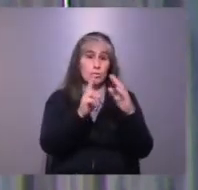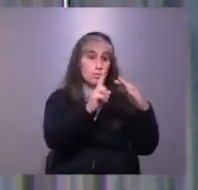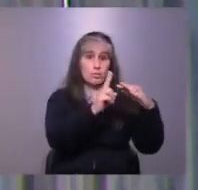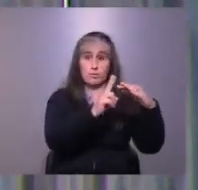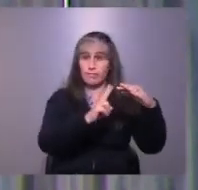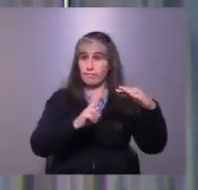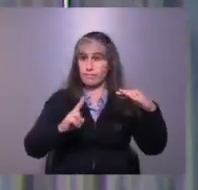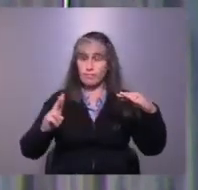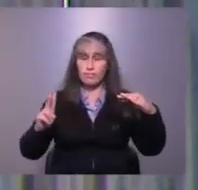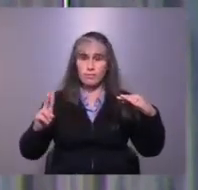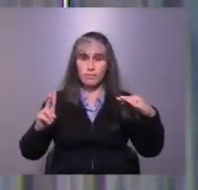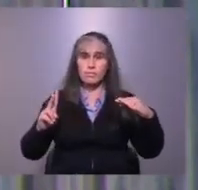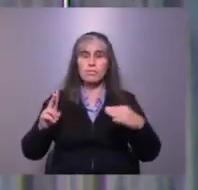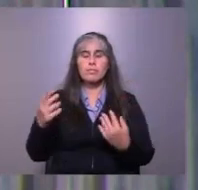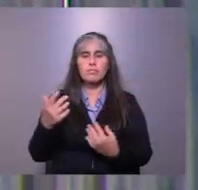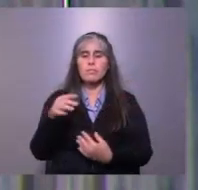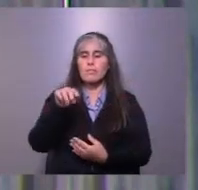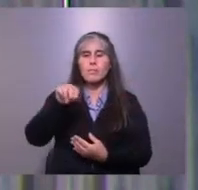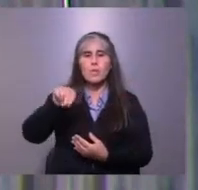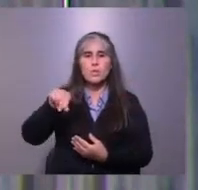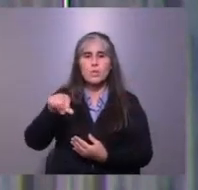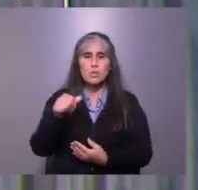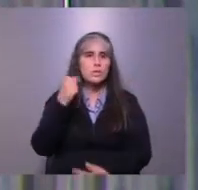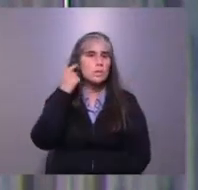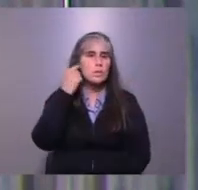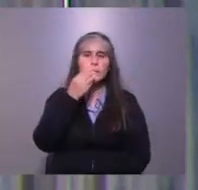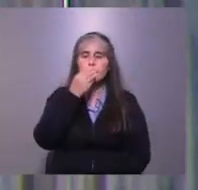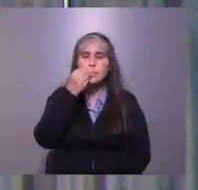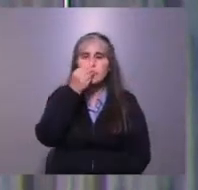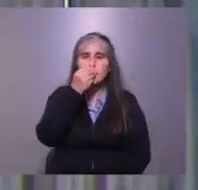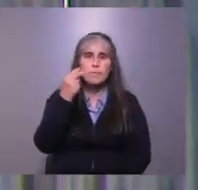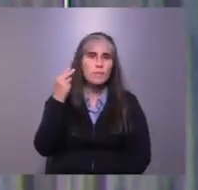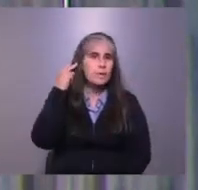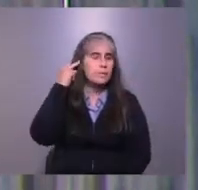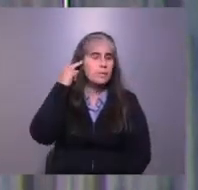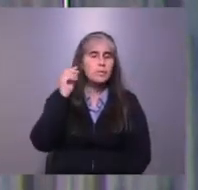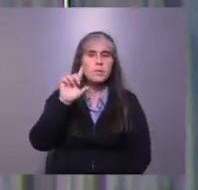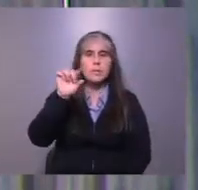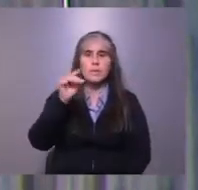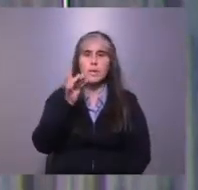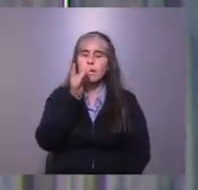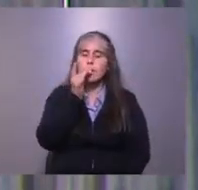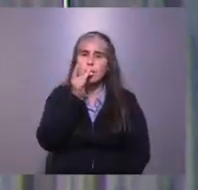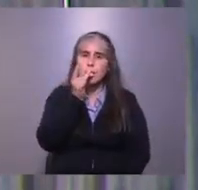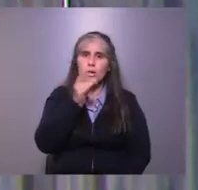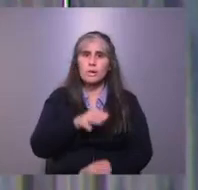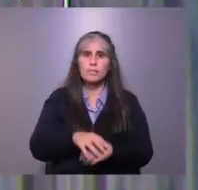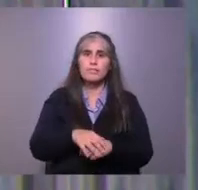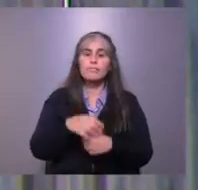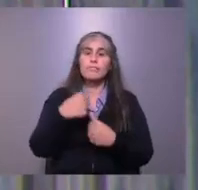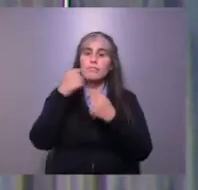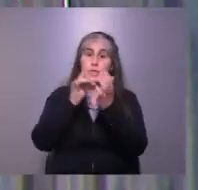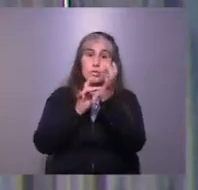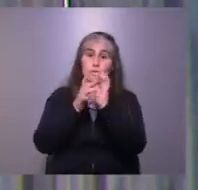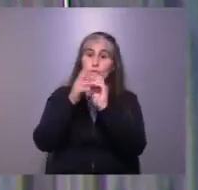multidão, meteu-lhe os dedos nos ouvidos e com saliva tocou-lhe a língua. Depois, erguendo os olhos ao